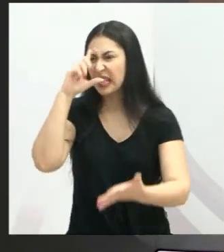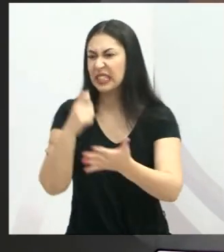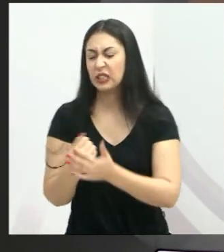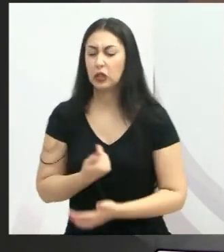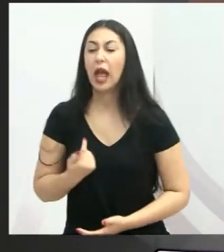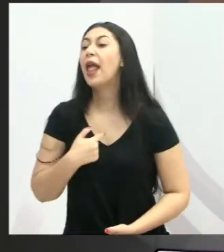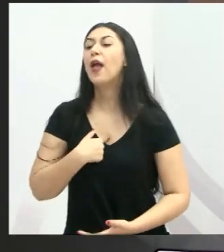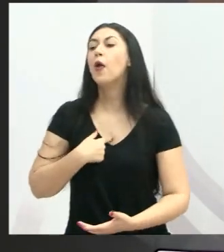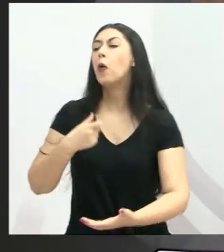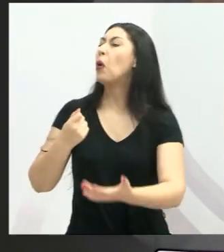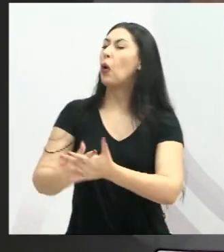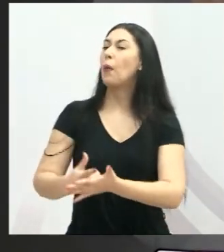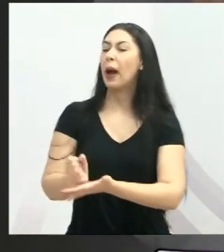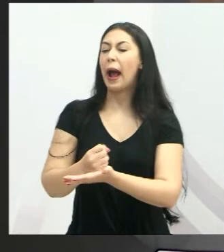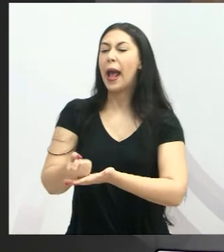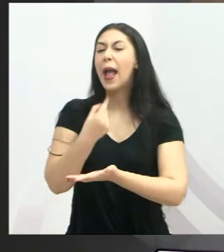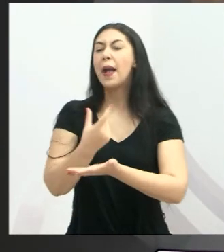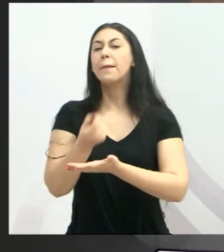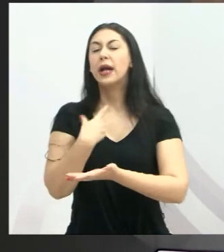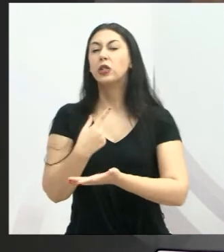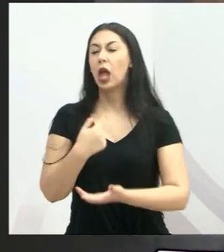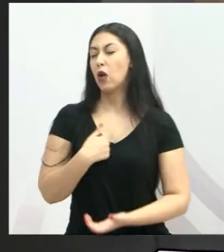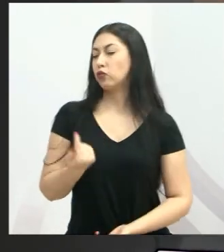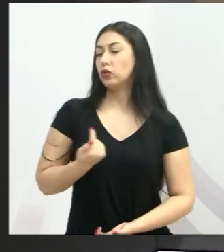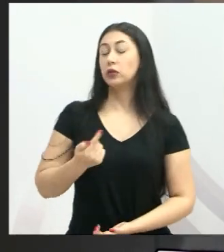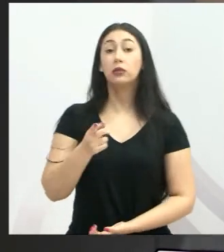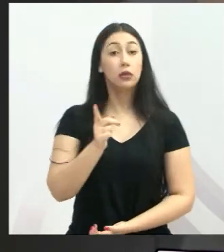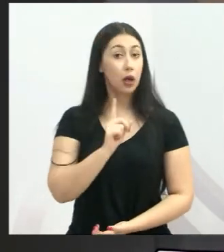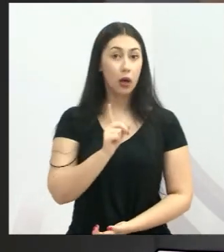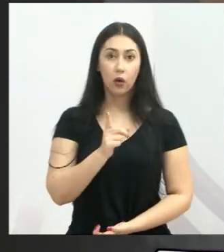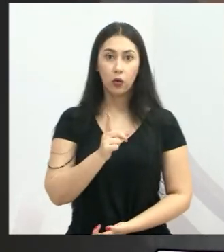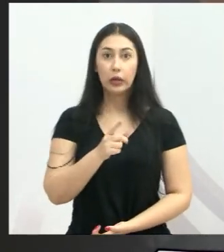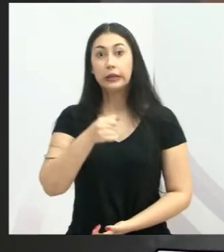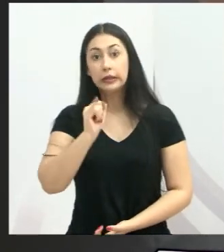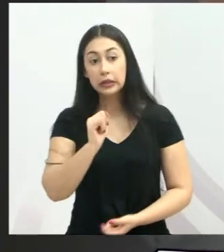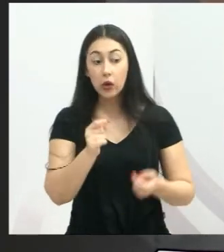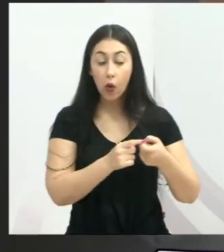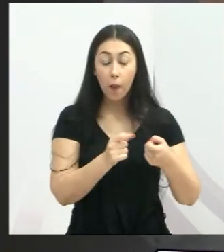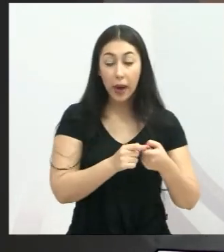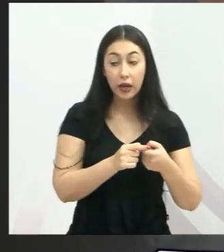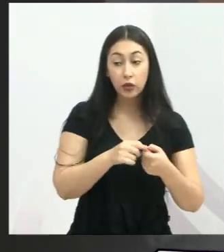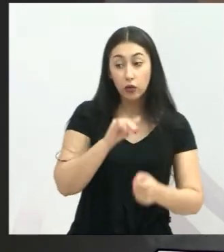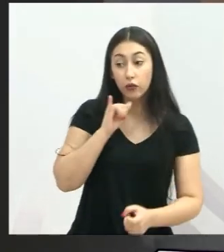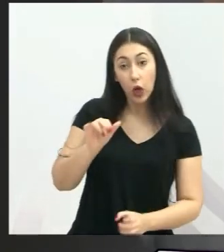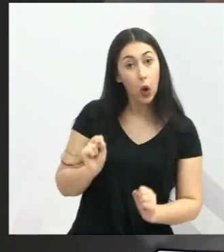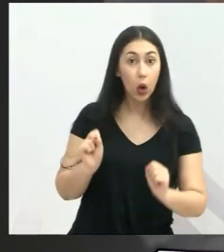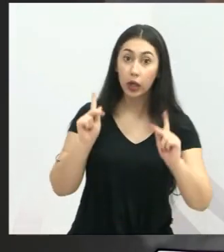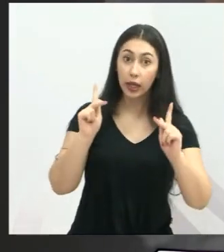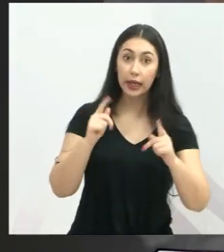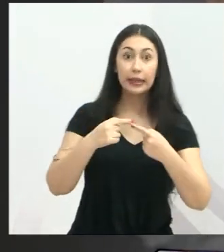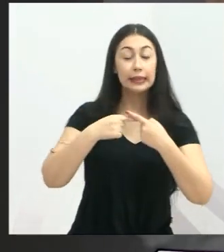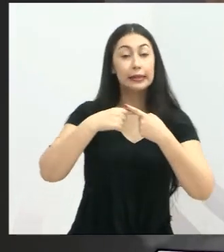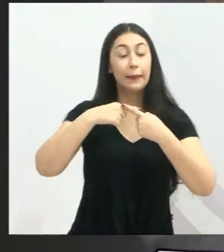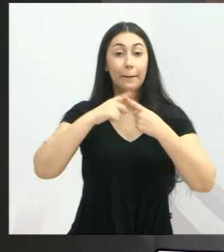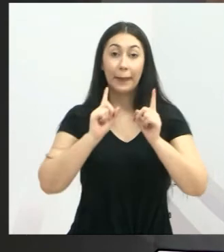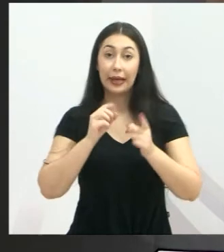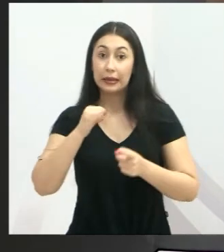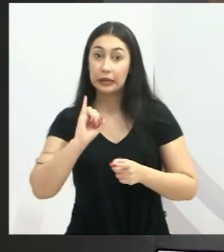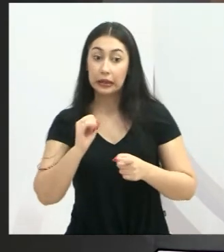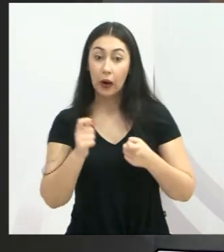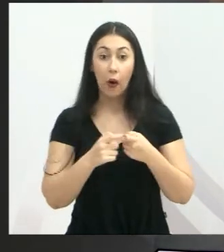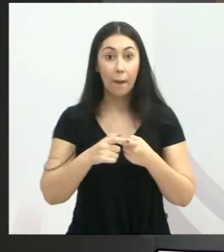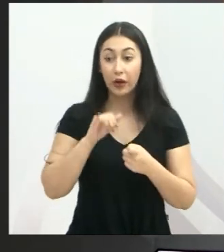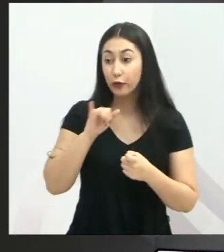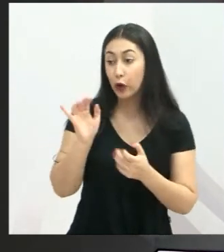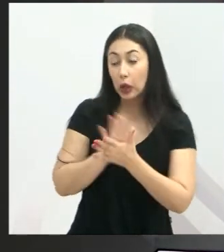mais para os nossos munícipes, para os nossos cidadãos, saírem de um atendimento Covid com